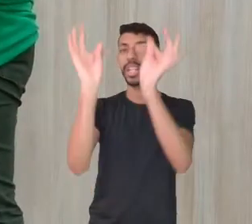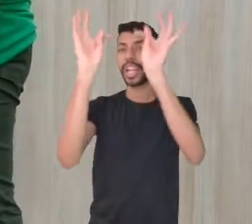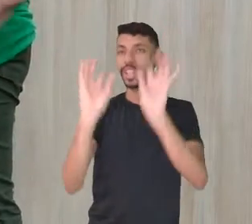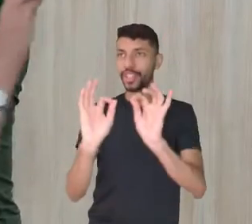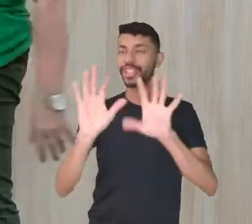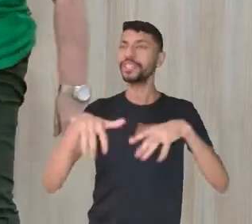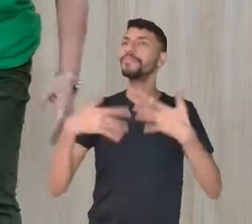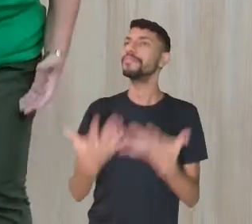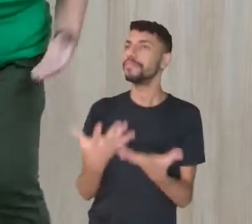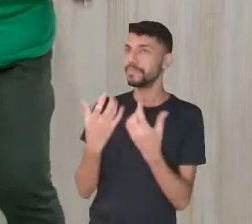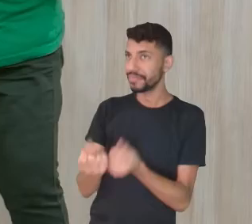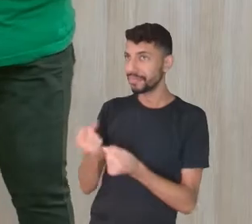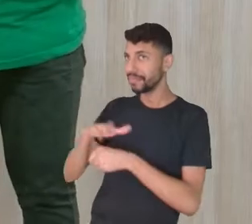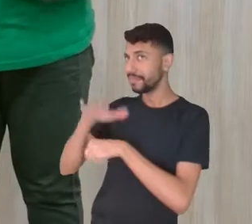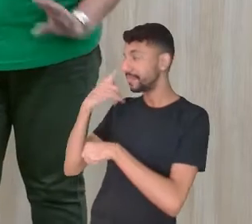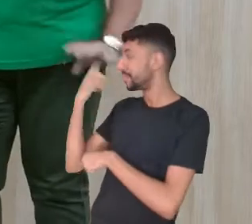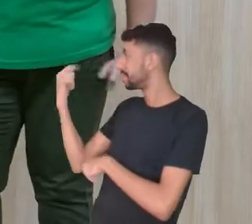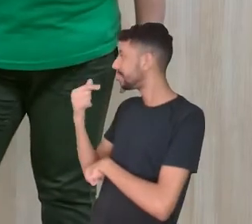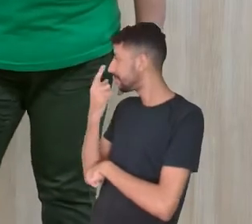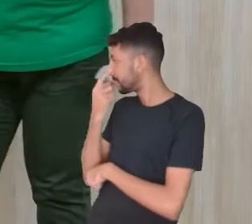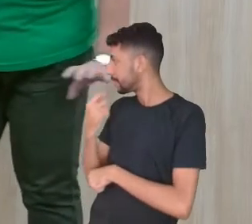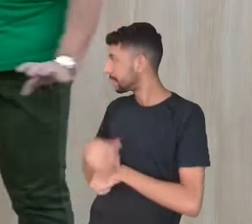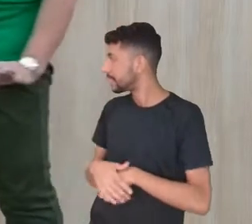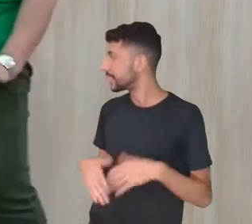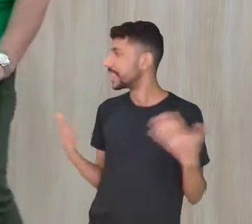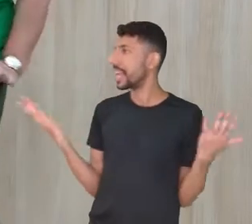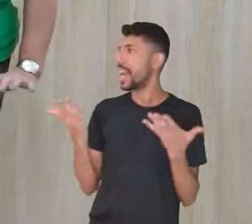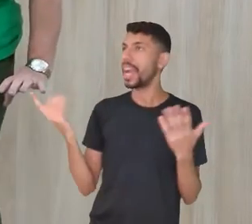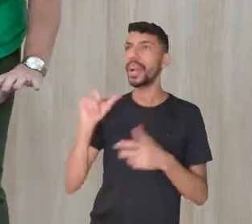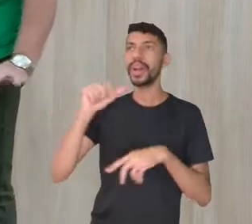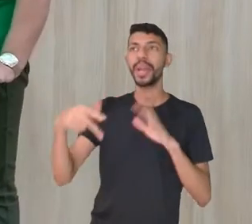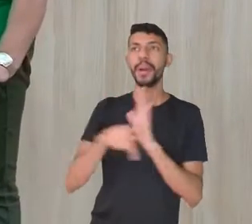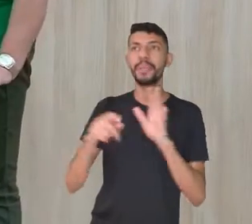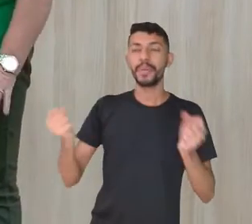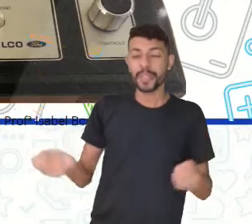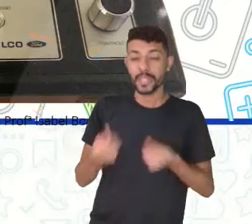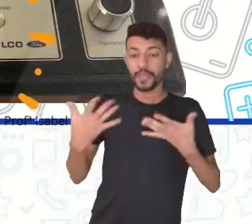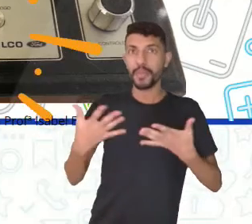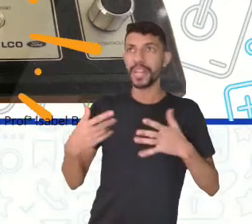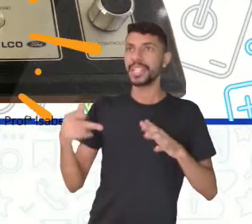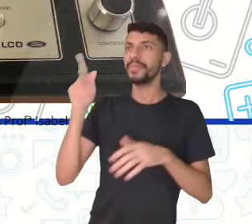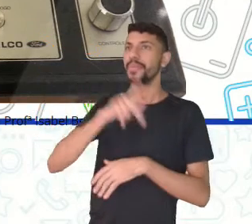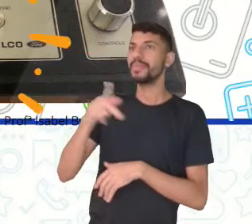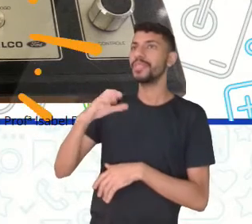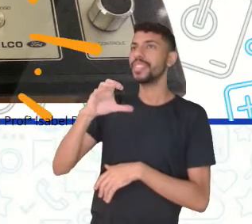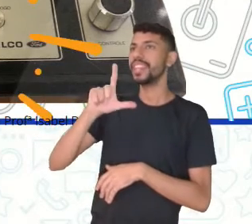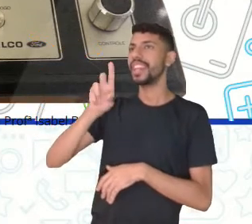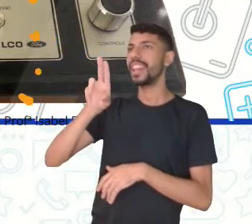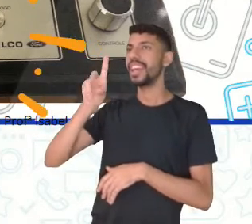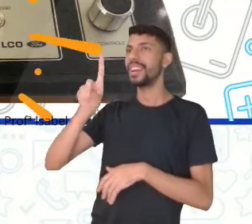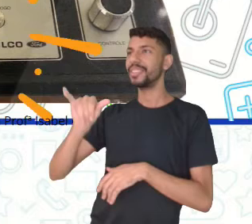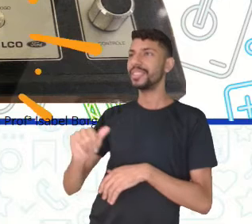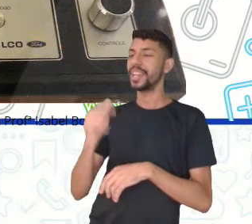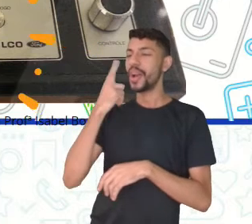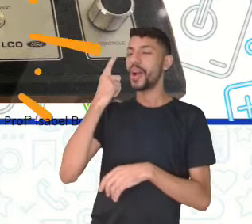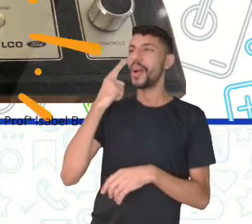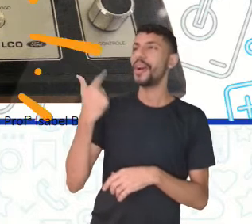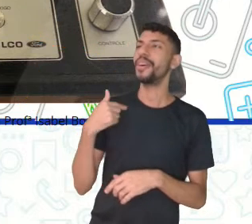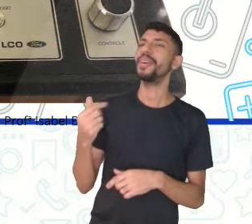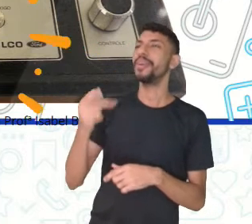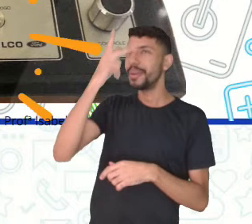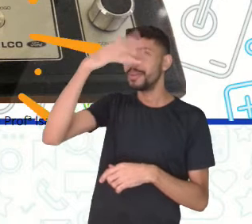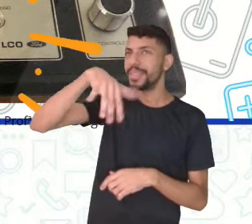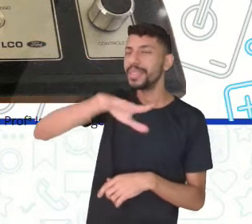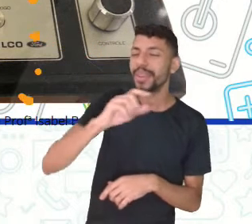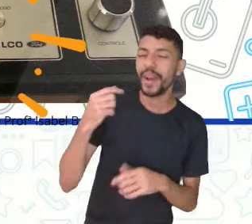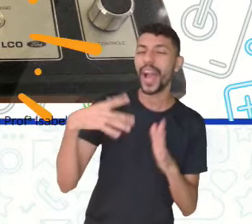Mas vamos ver mais. Agora chegou a hora da surpresinha aí para a professora Cláudia. Minha gente, na década, né,